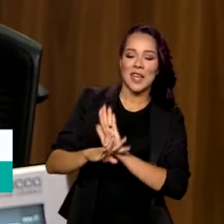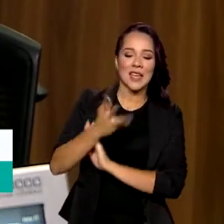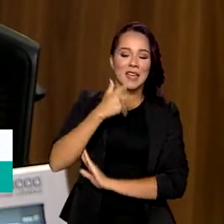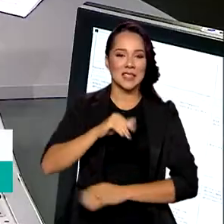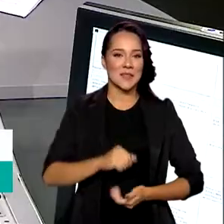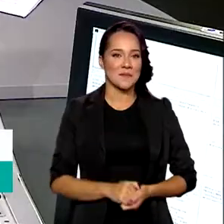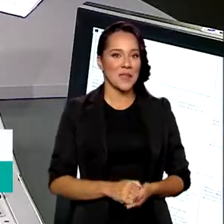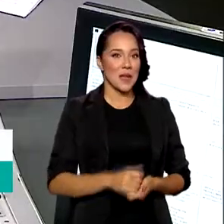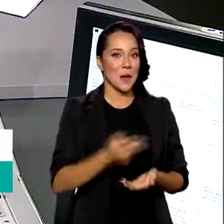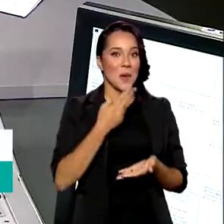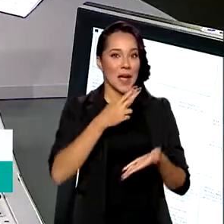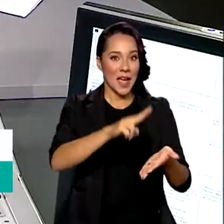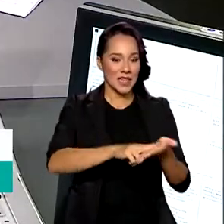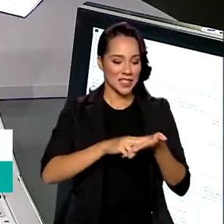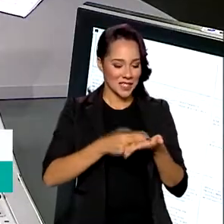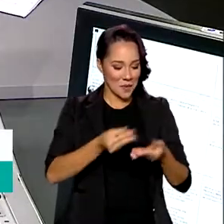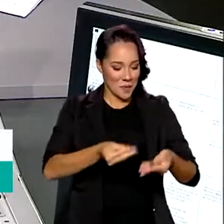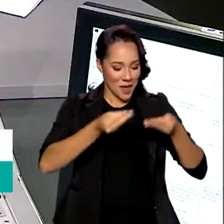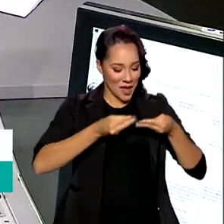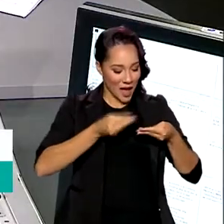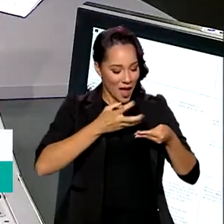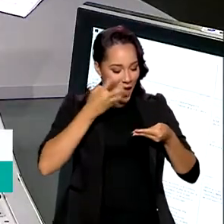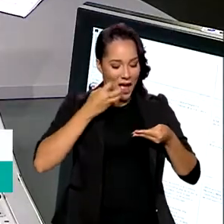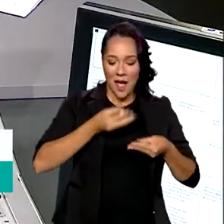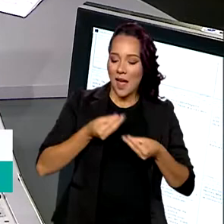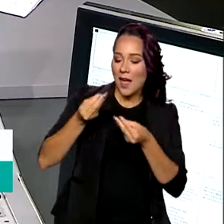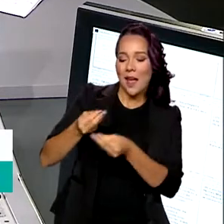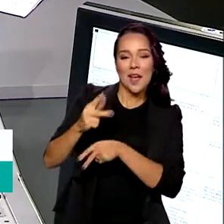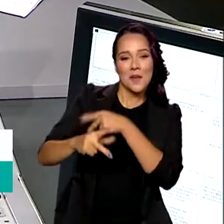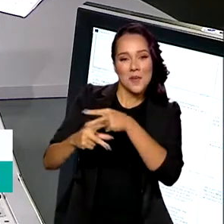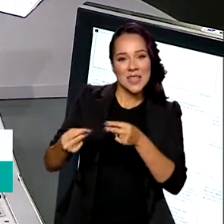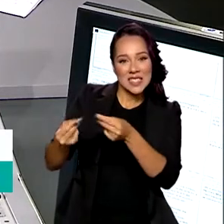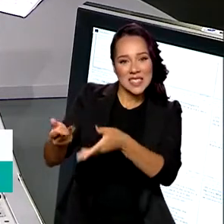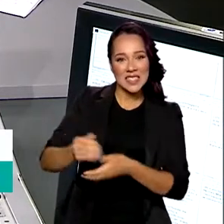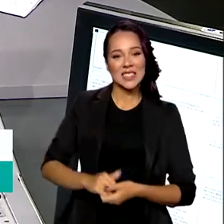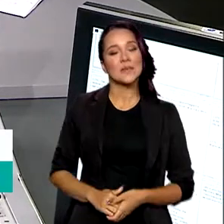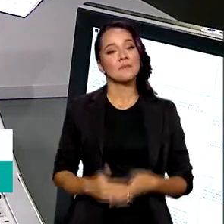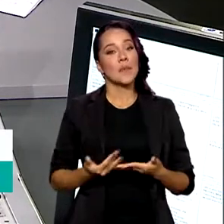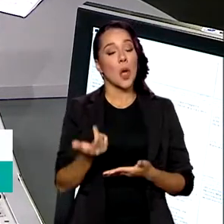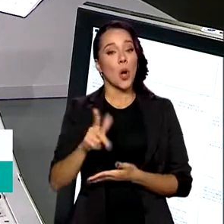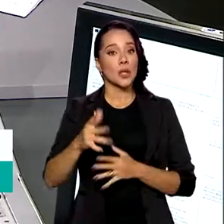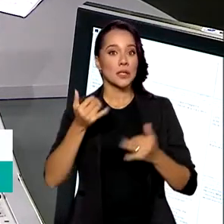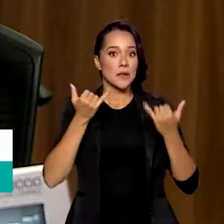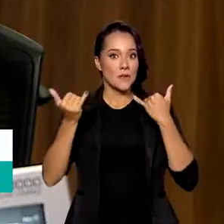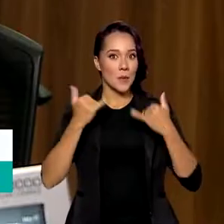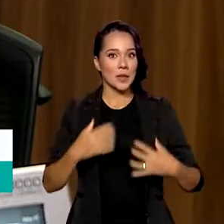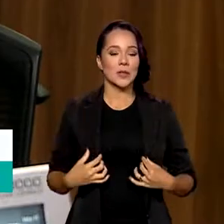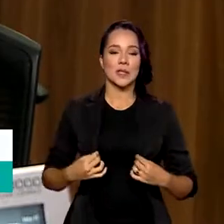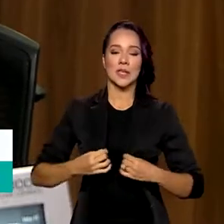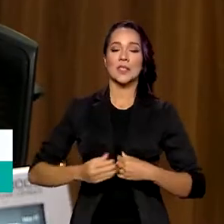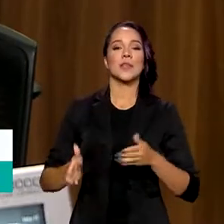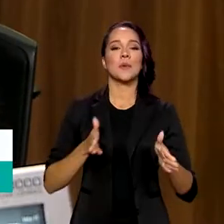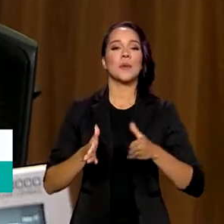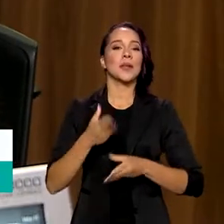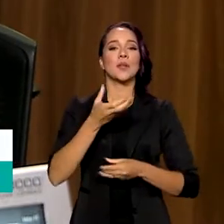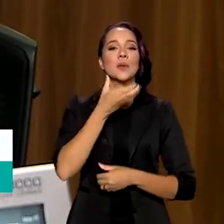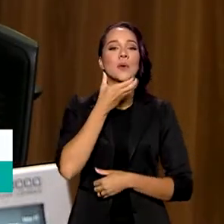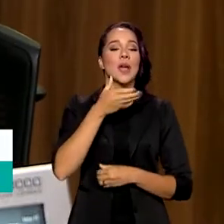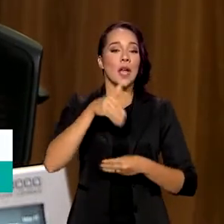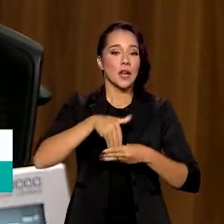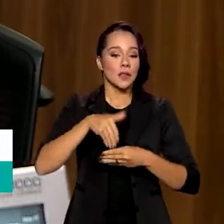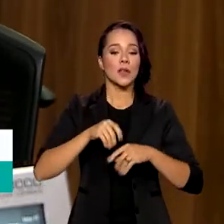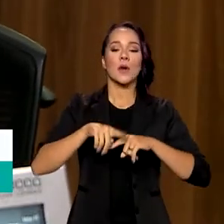adotar uma carrada notaram a caatinga então em breve elas estarão há também outras informações sobre o período eleitoral